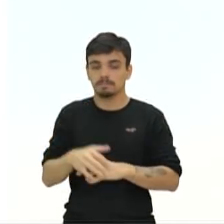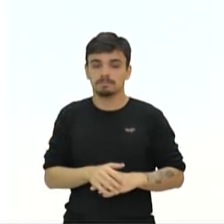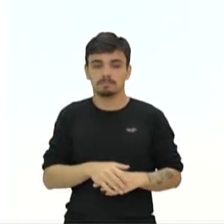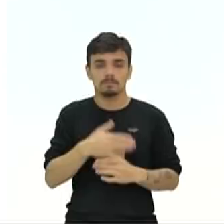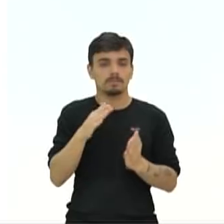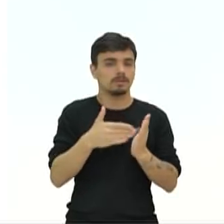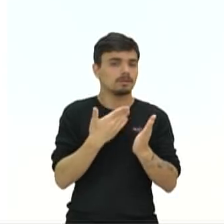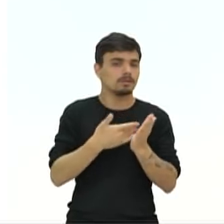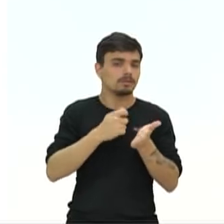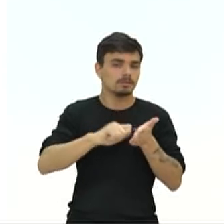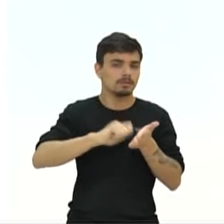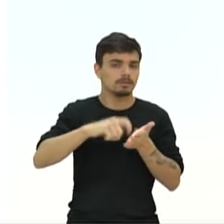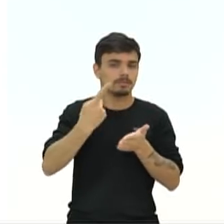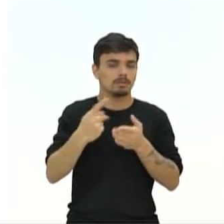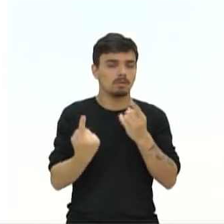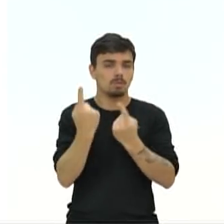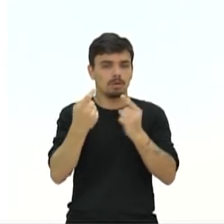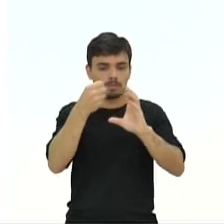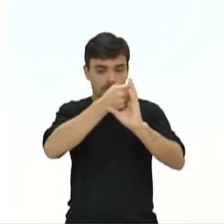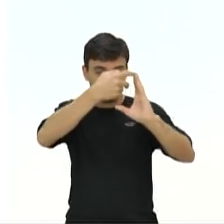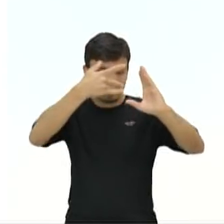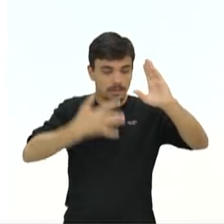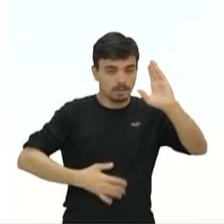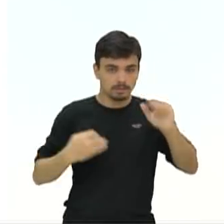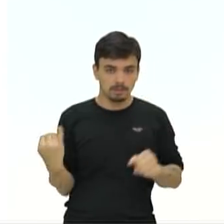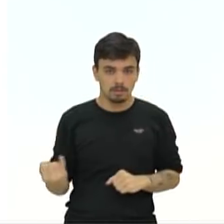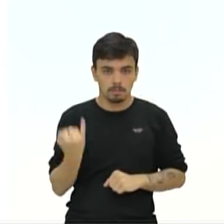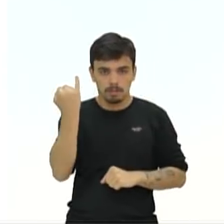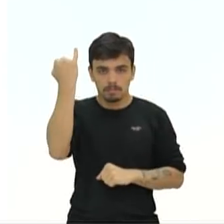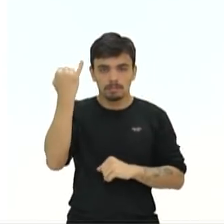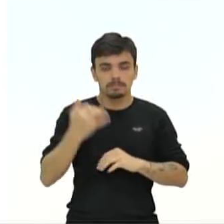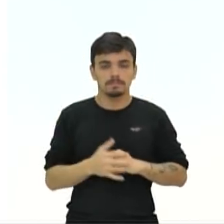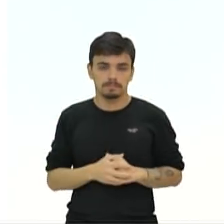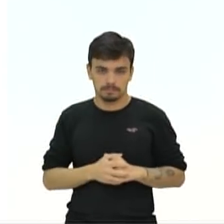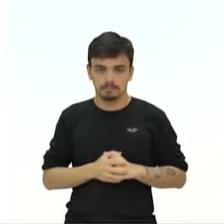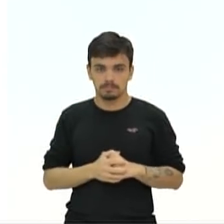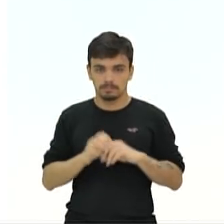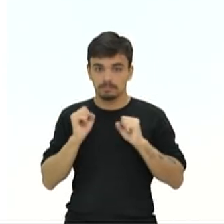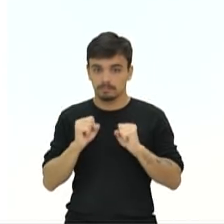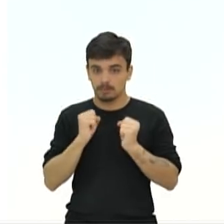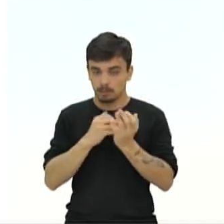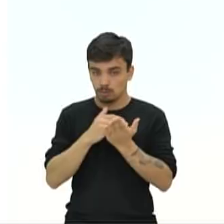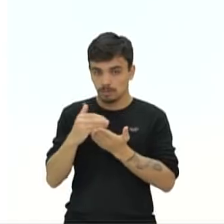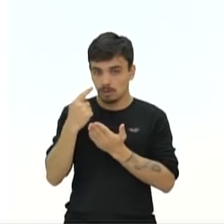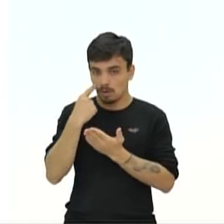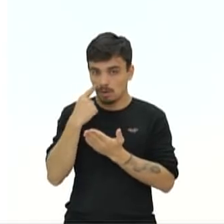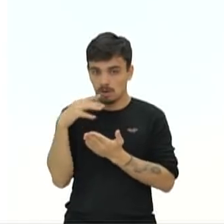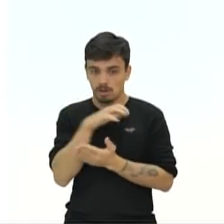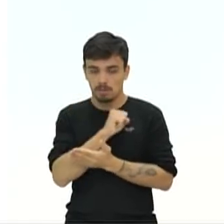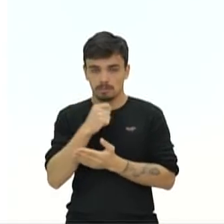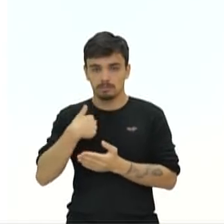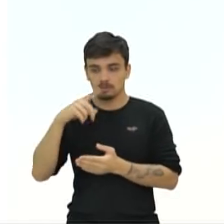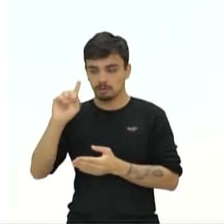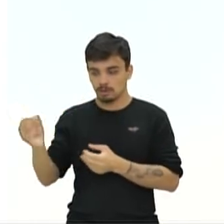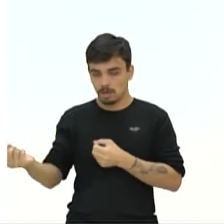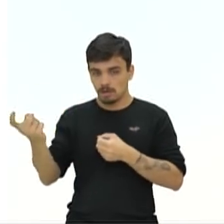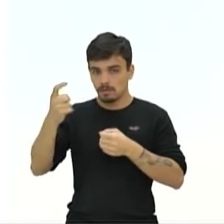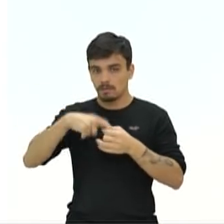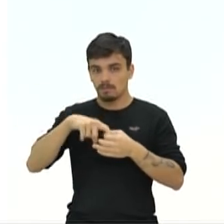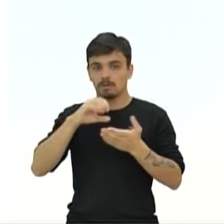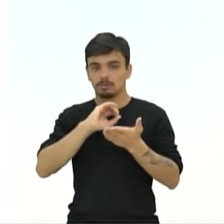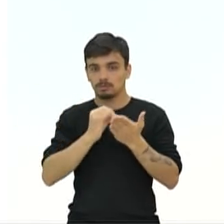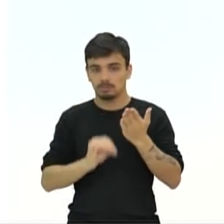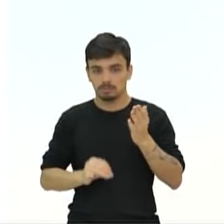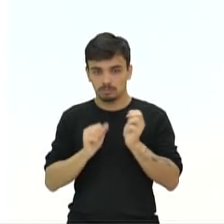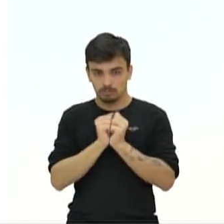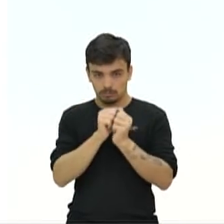em seu caderno quais eram as suas características essenciais. Vamos lá? Rapidinho, a professora já volta e